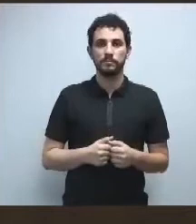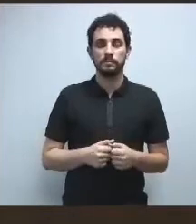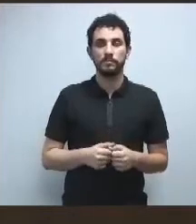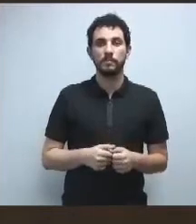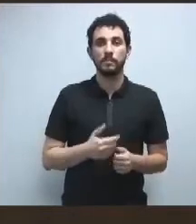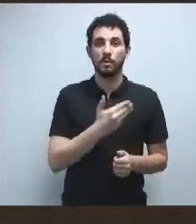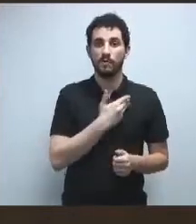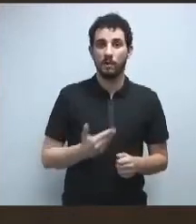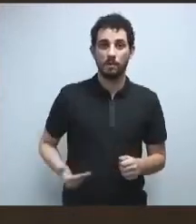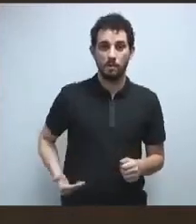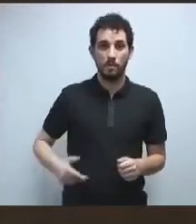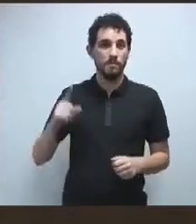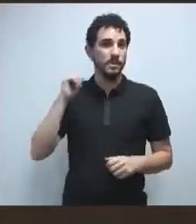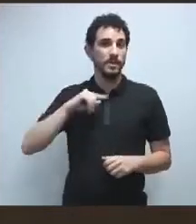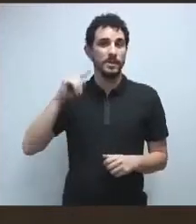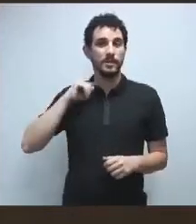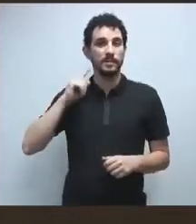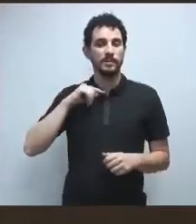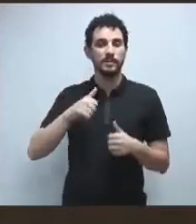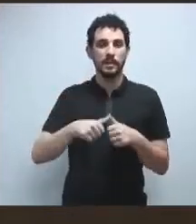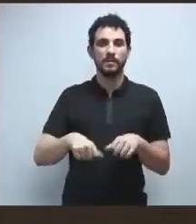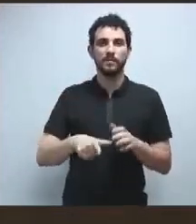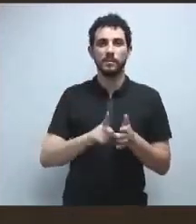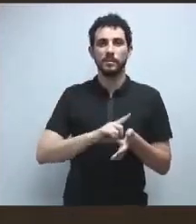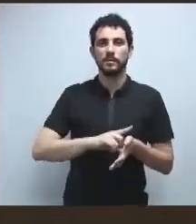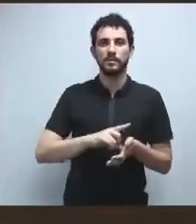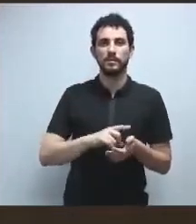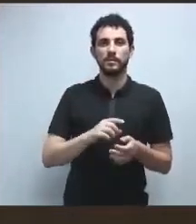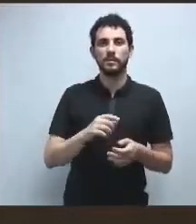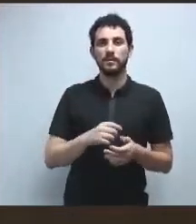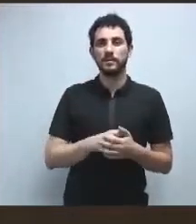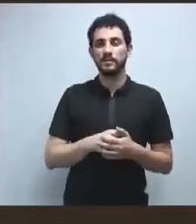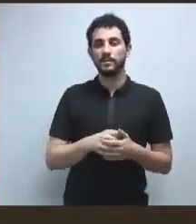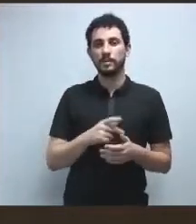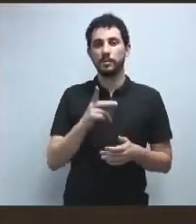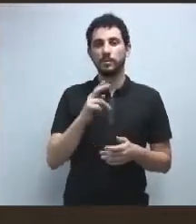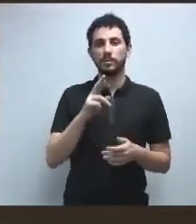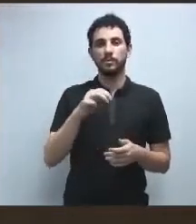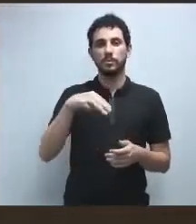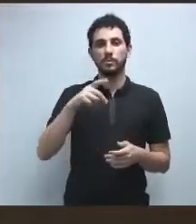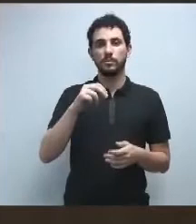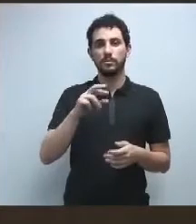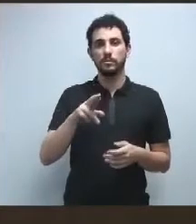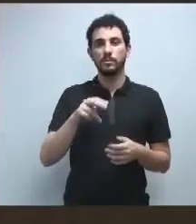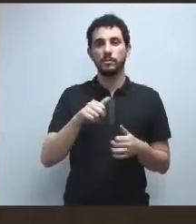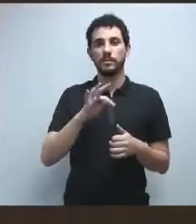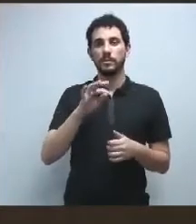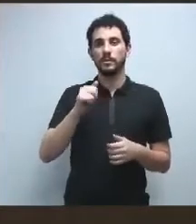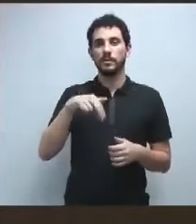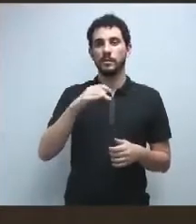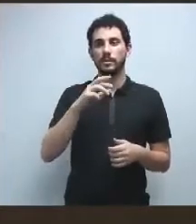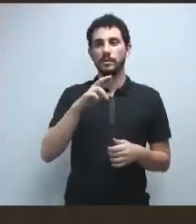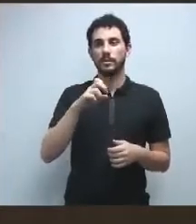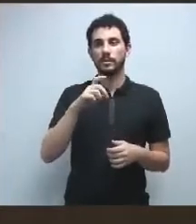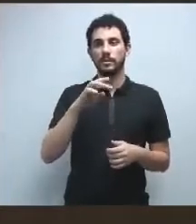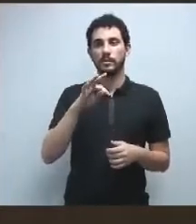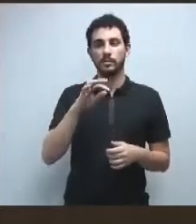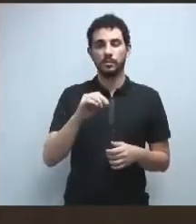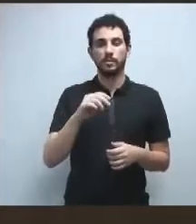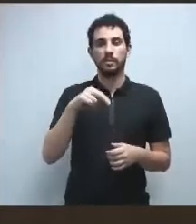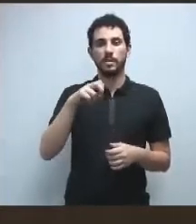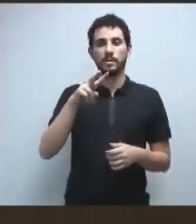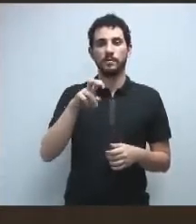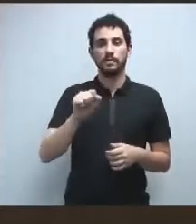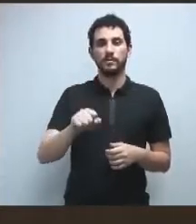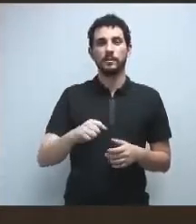governador de minas era o promotor de são joão del rei tancredo neves que foi promotor de